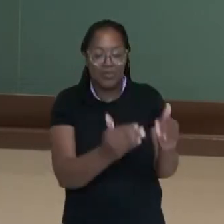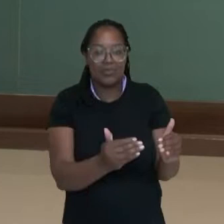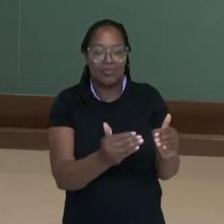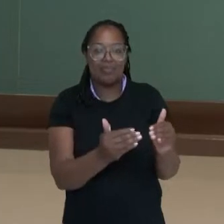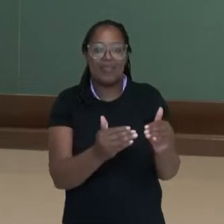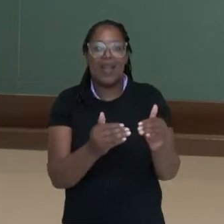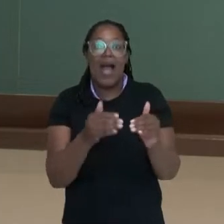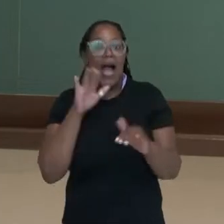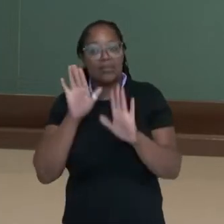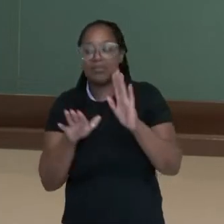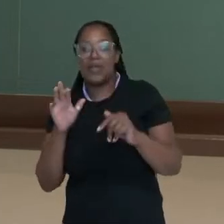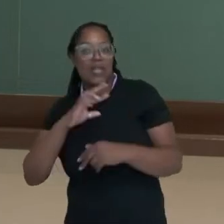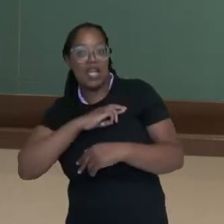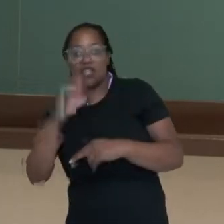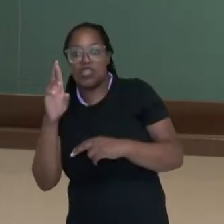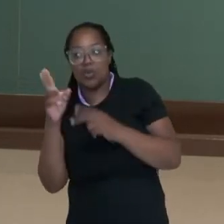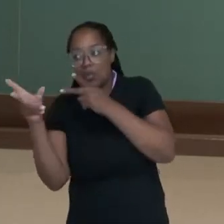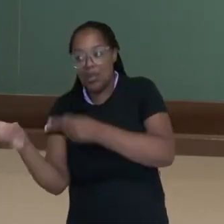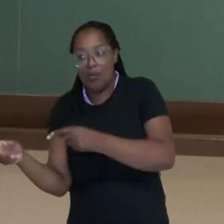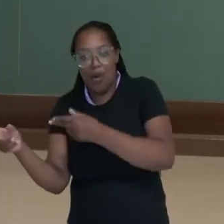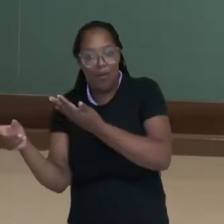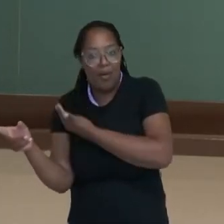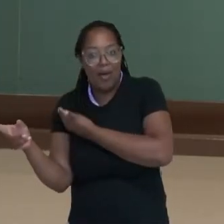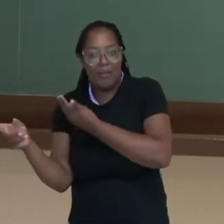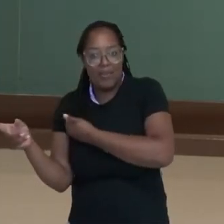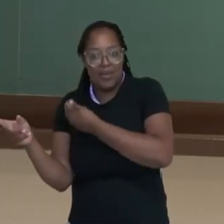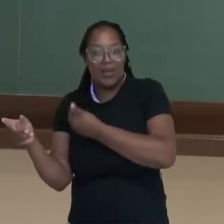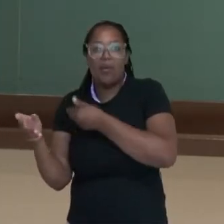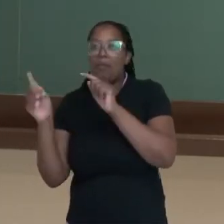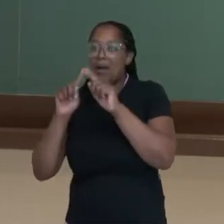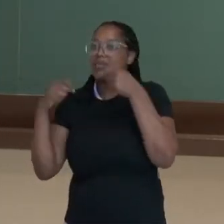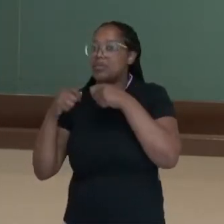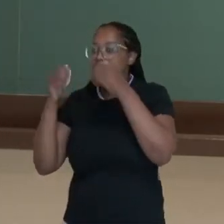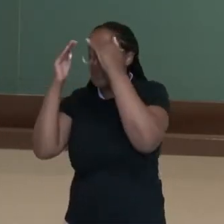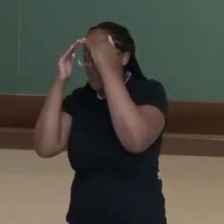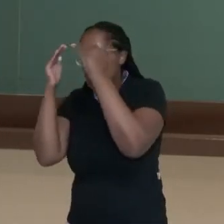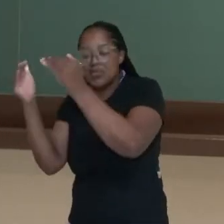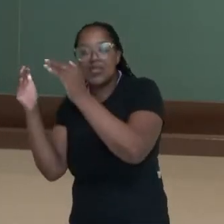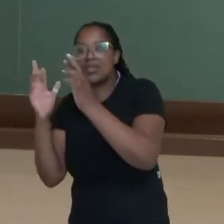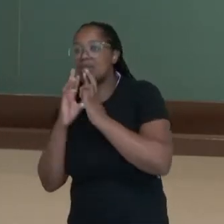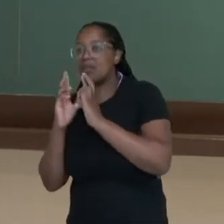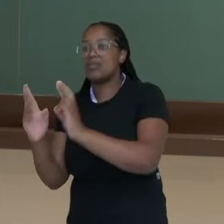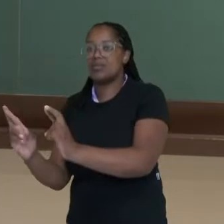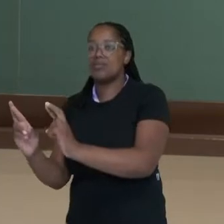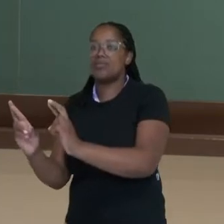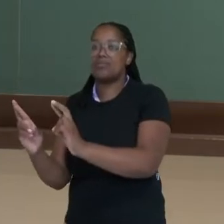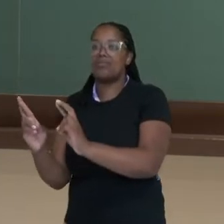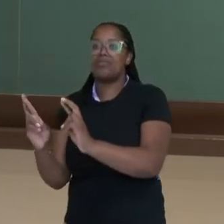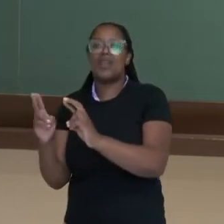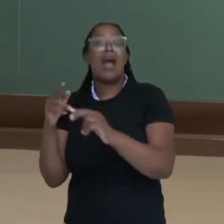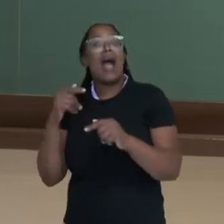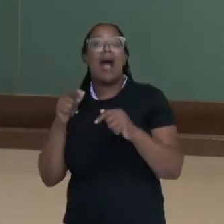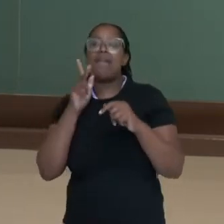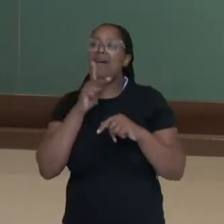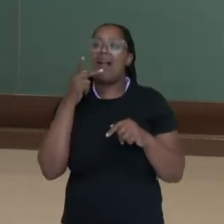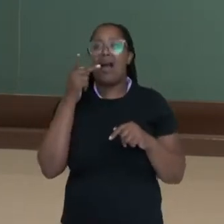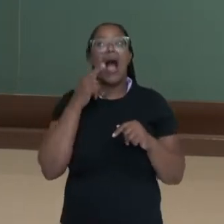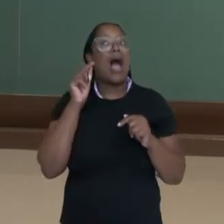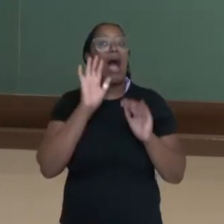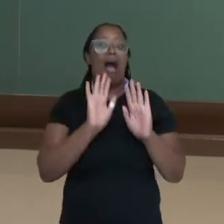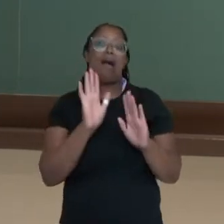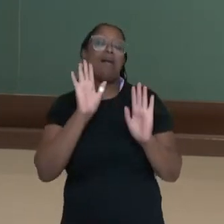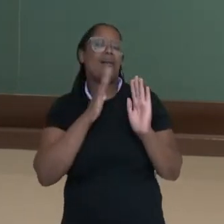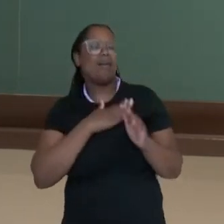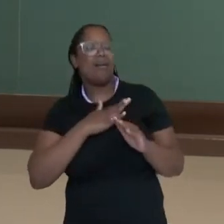não compartilhe da religiosidade aquela, né? Ah, professora, eu não conheço muita religião indígena, não compartilho